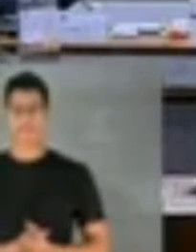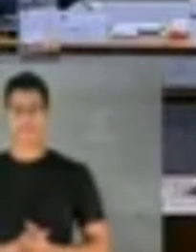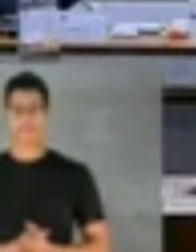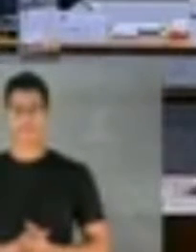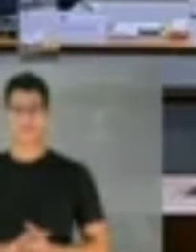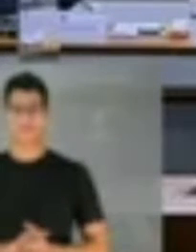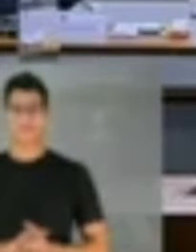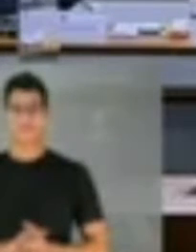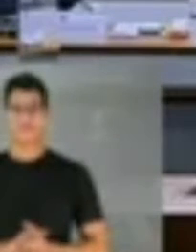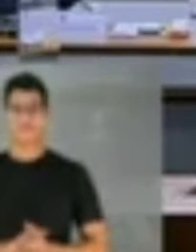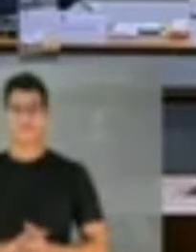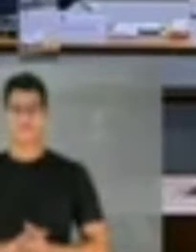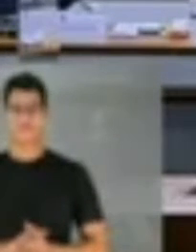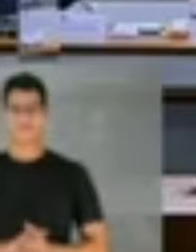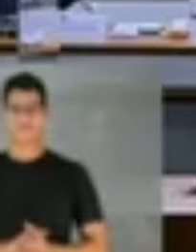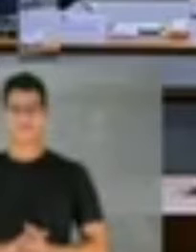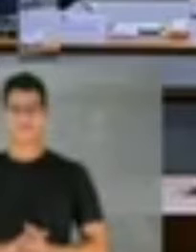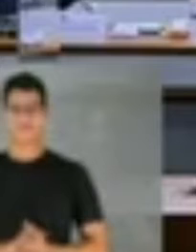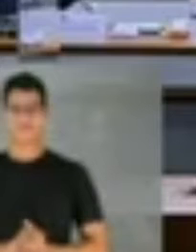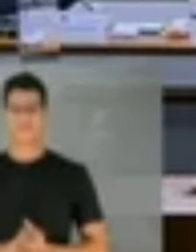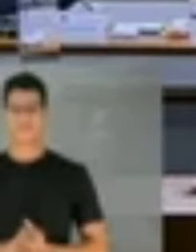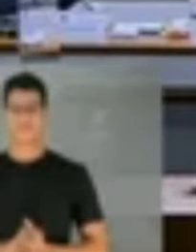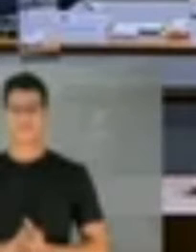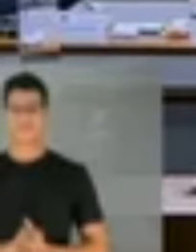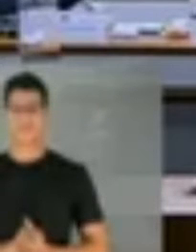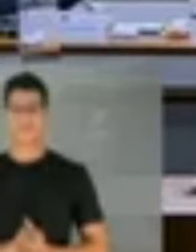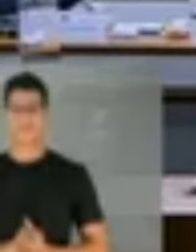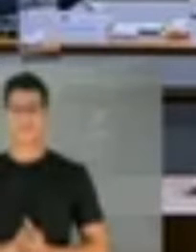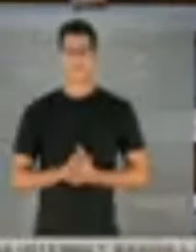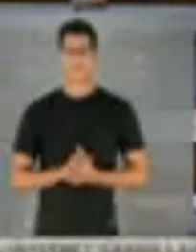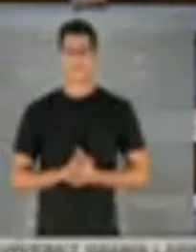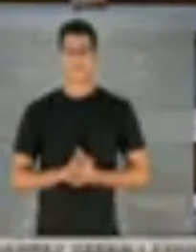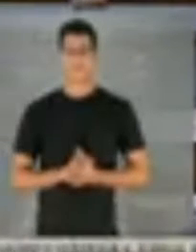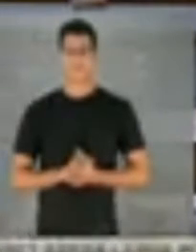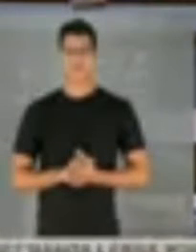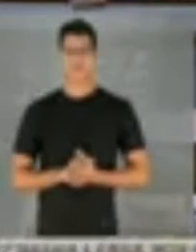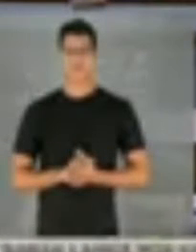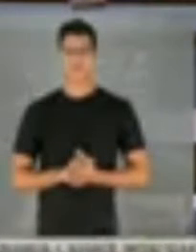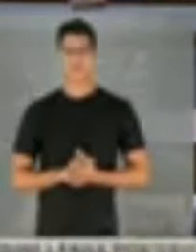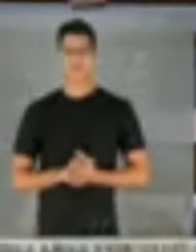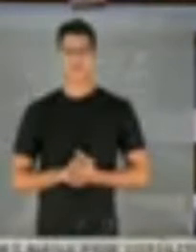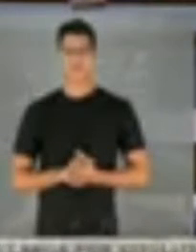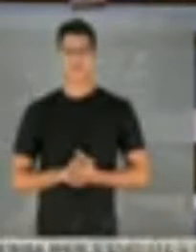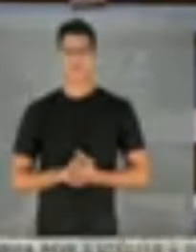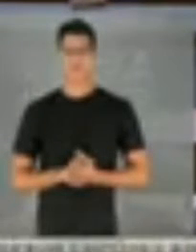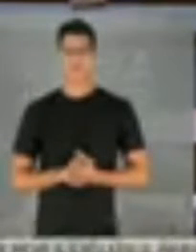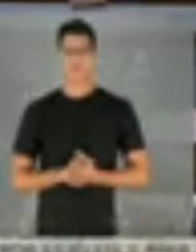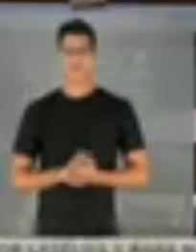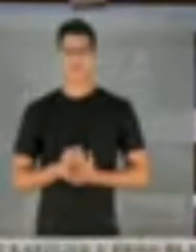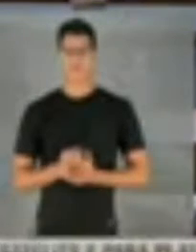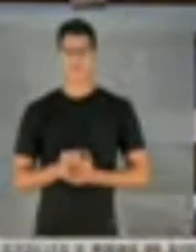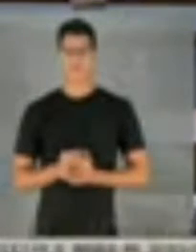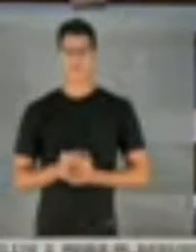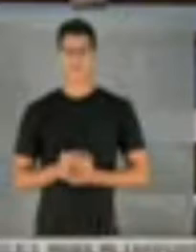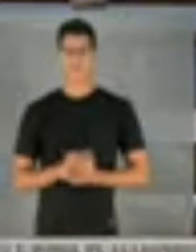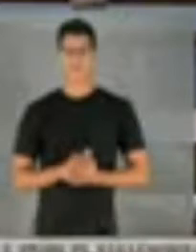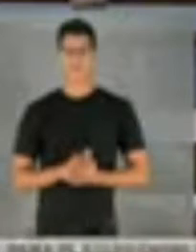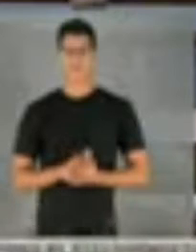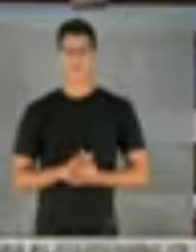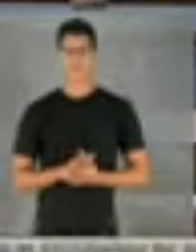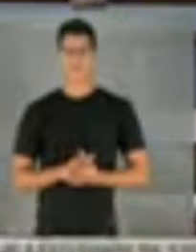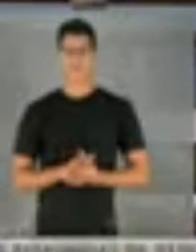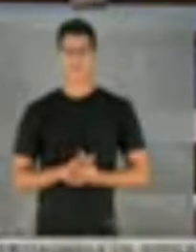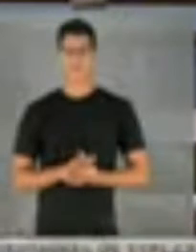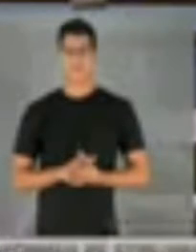Da White Martins, não sei se o senhor quer votar na convocação da White Martins, está bem aqui no começo. Não, eu tenho que votar esse